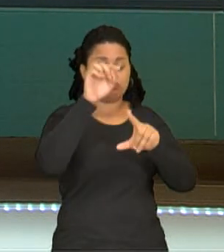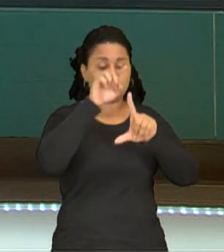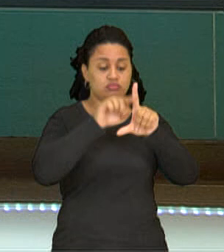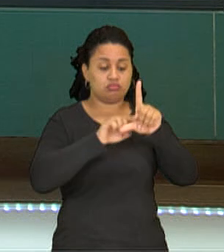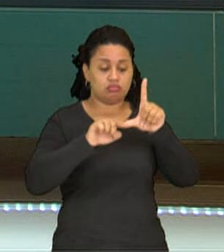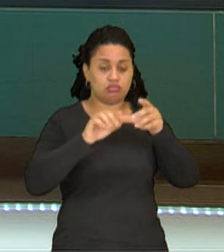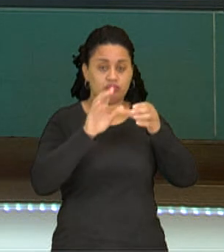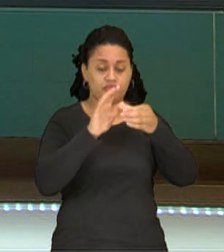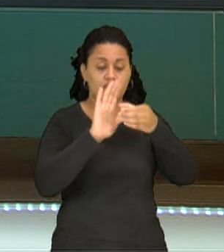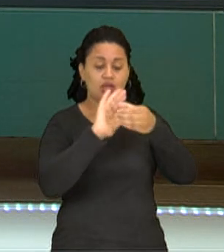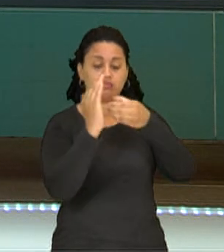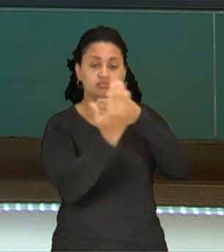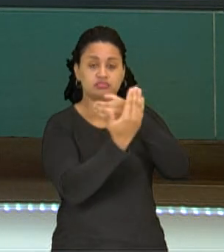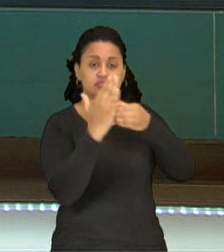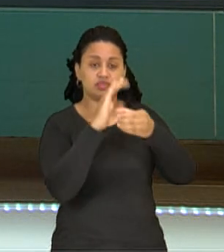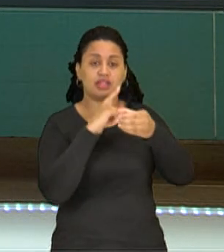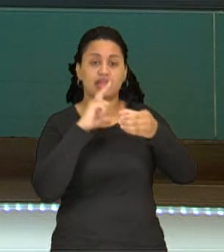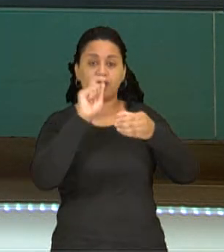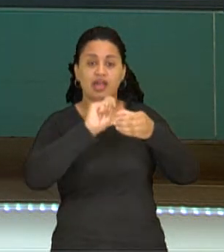uma área lateral de